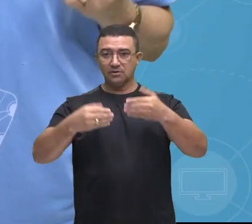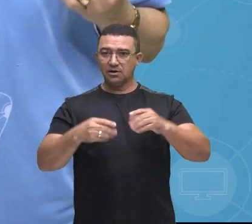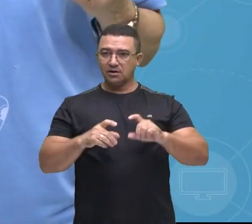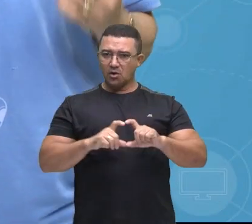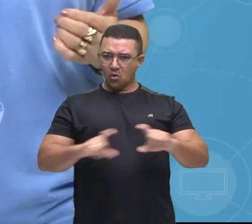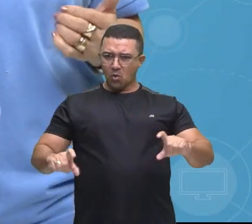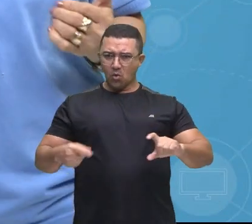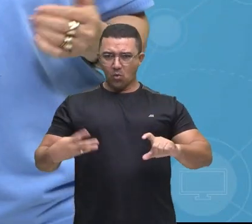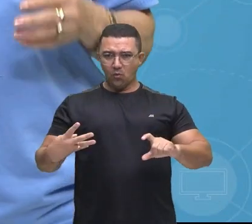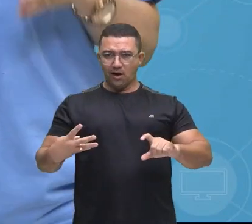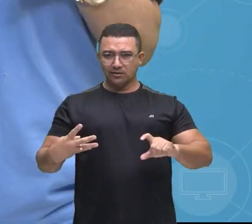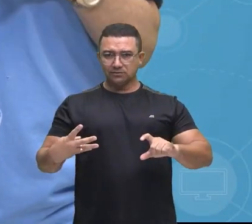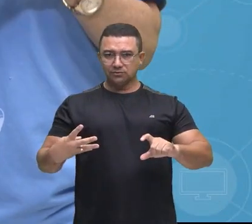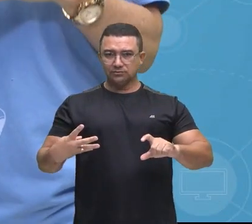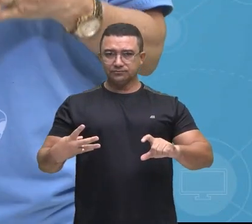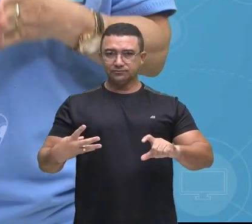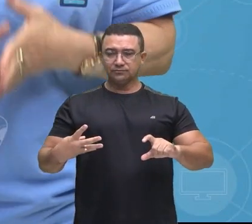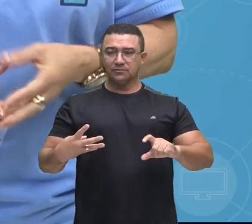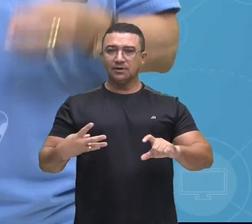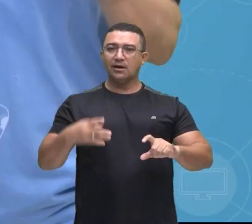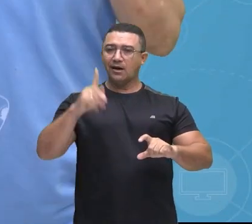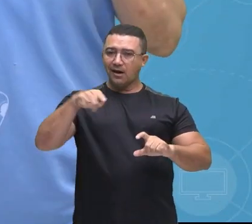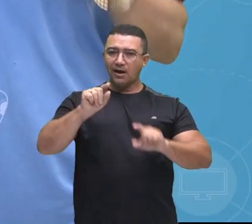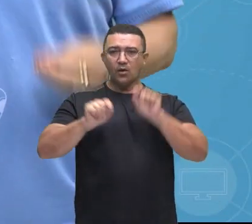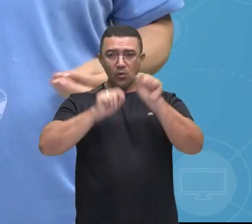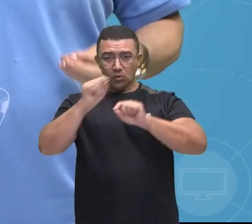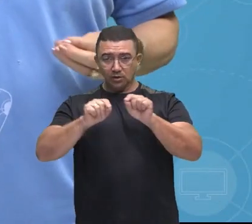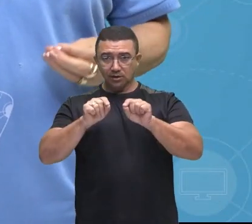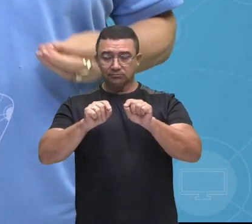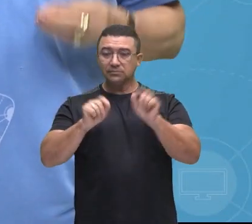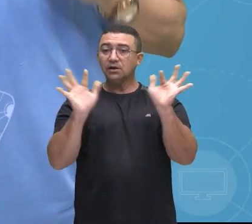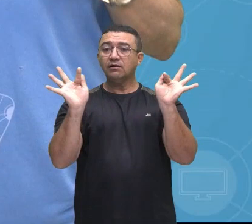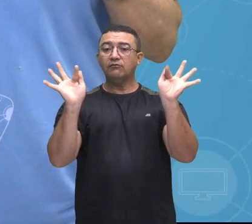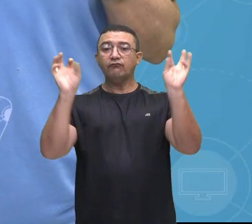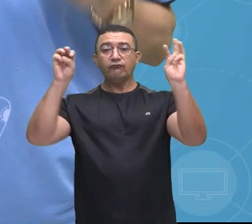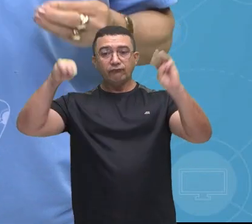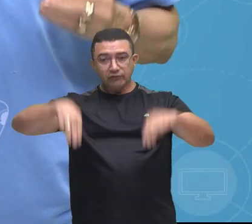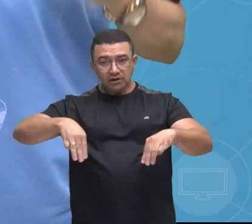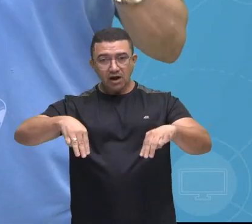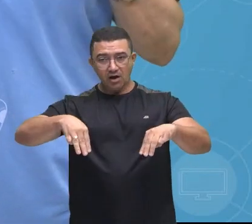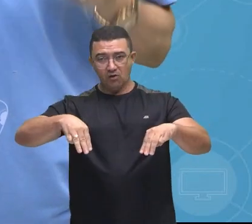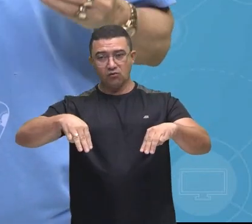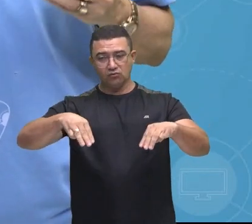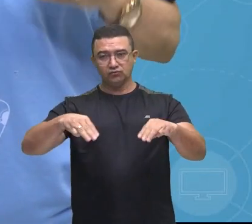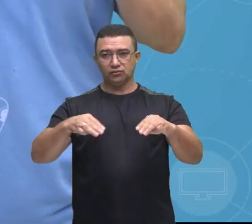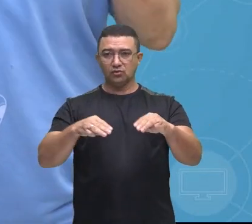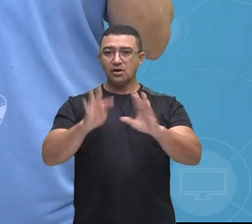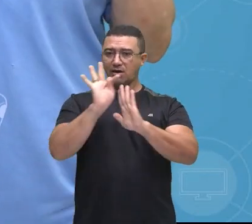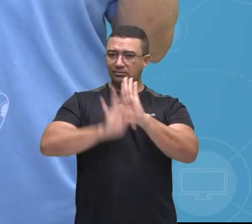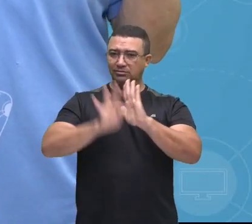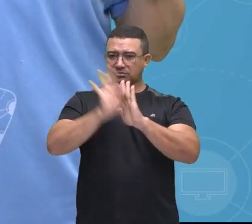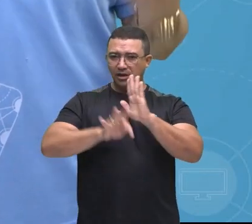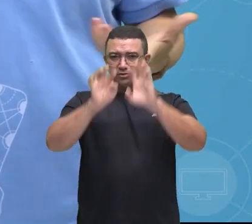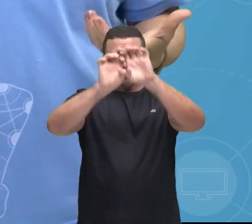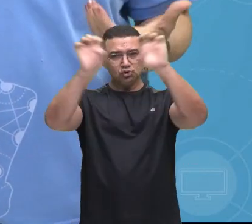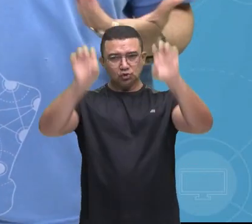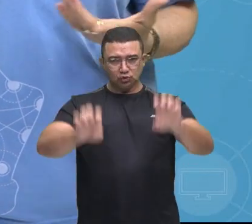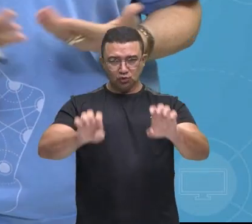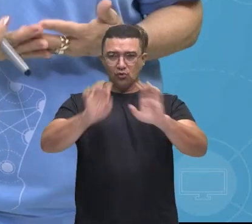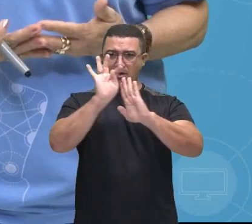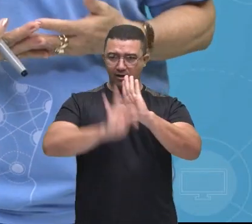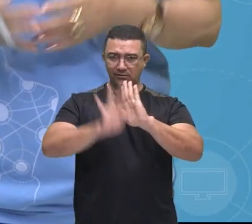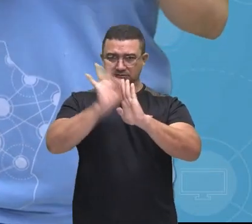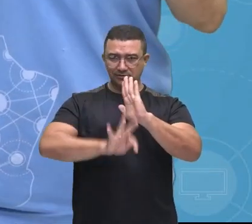o quarto parágrafo que vai constituir a conclusão. Lembrando que um texto, a estrutura de um